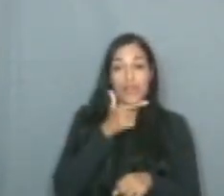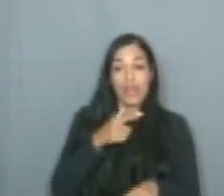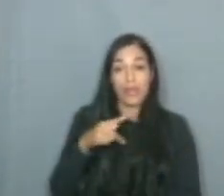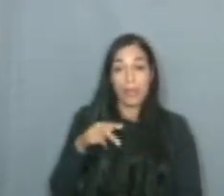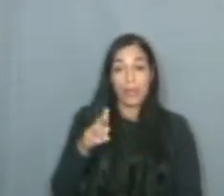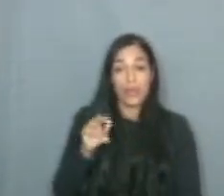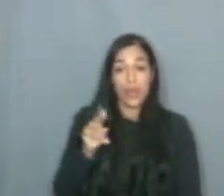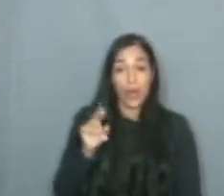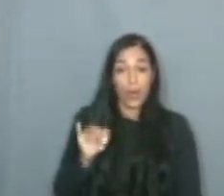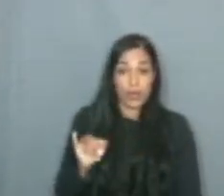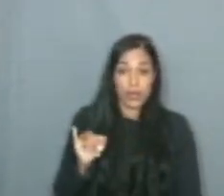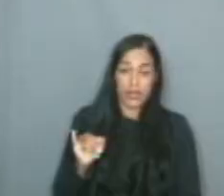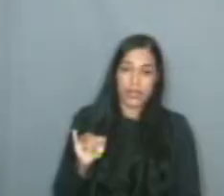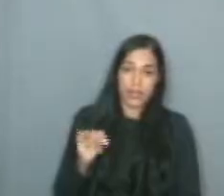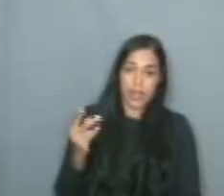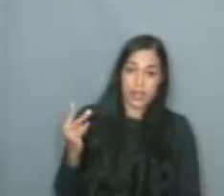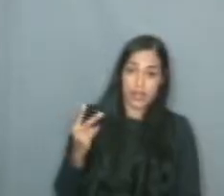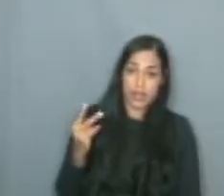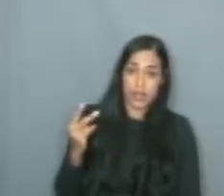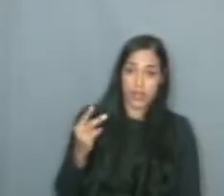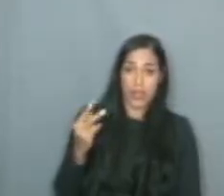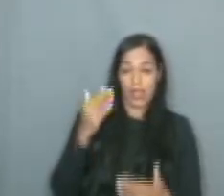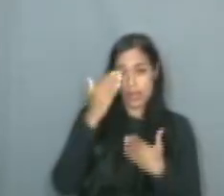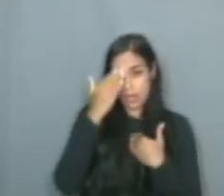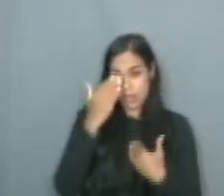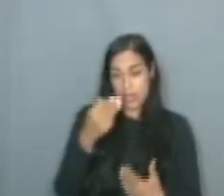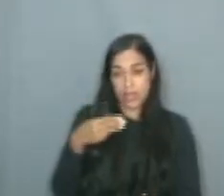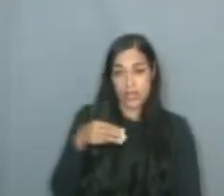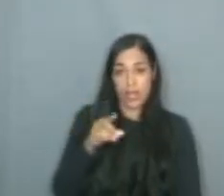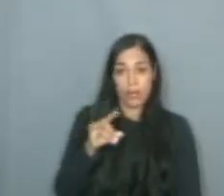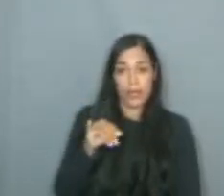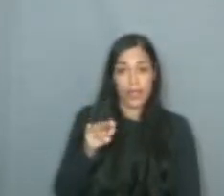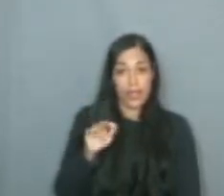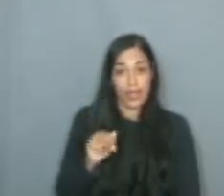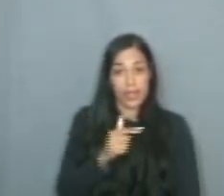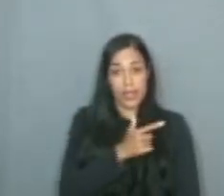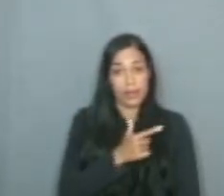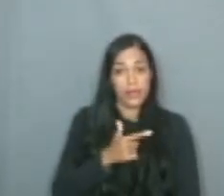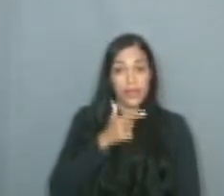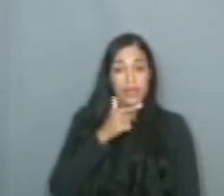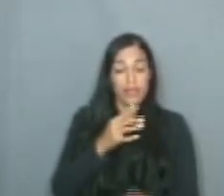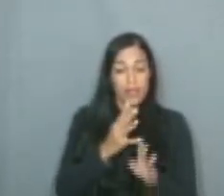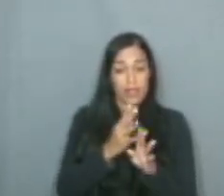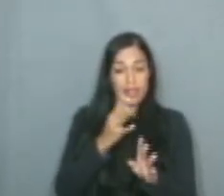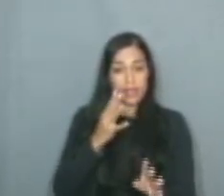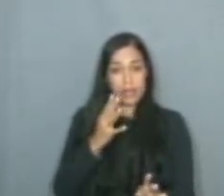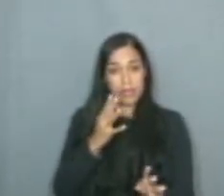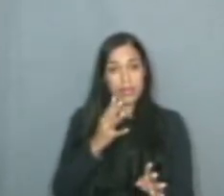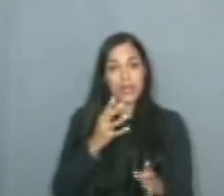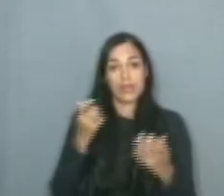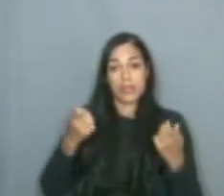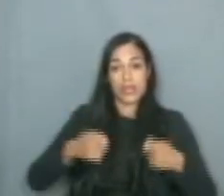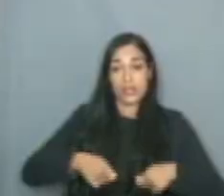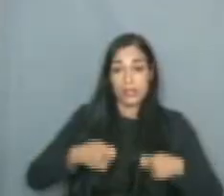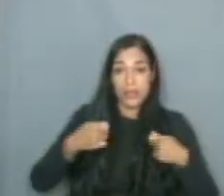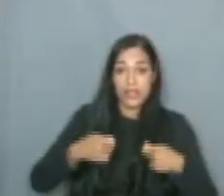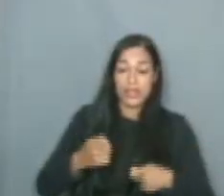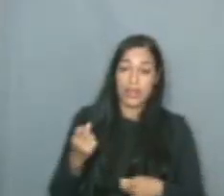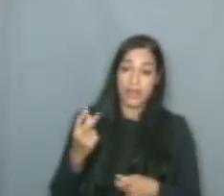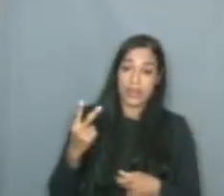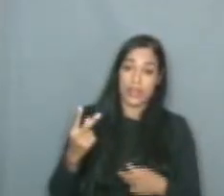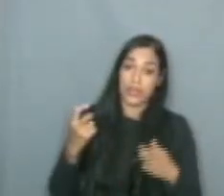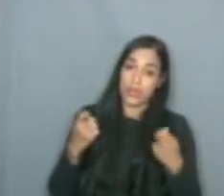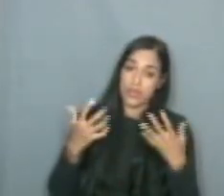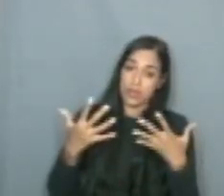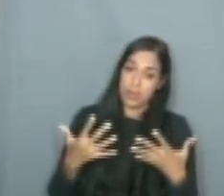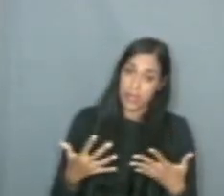esses 2 pequenos registros. Agradecer aqui ao vereador Tiago Medina, inclusive me deu a vaga na fila do aparte, mas eu precisava fazer esses 2 esclarecimentos